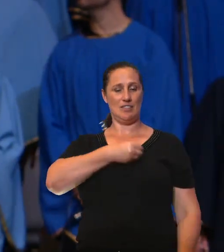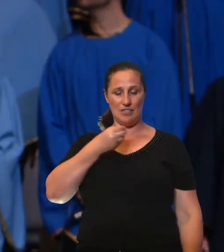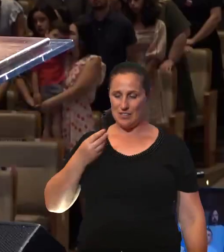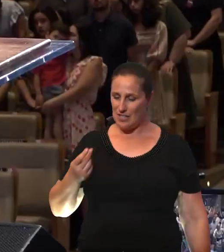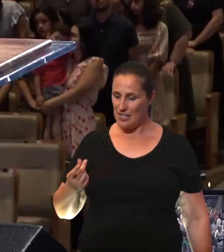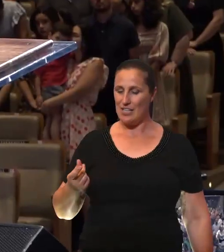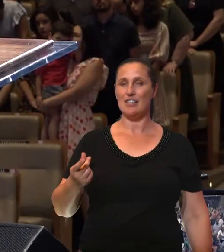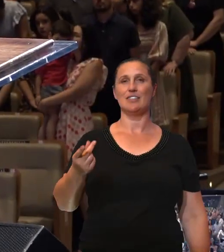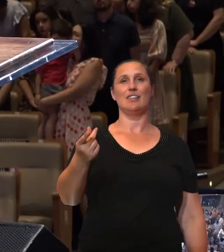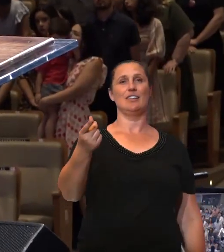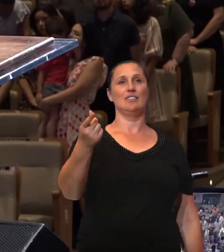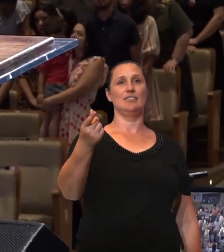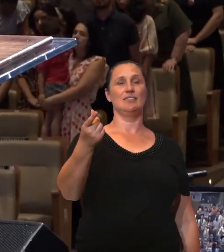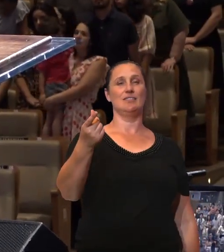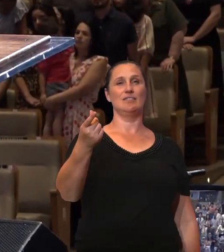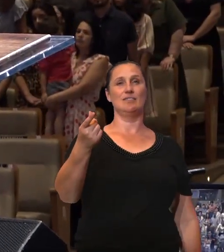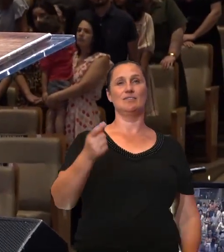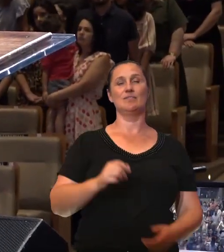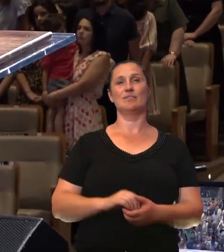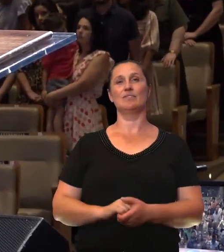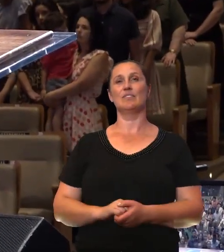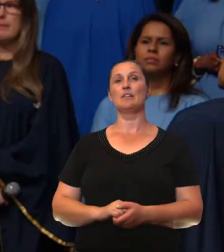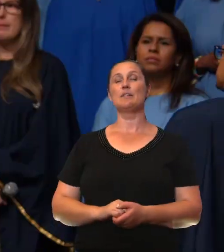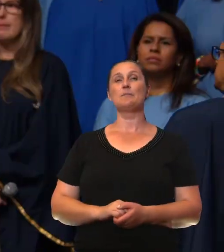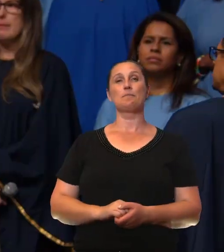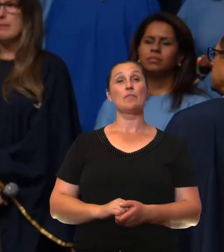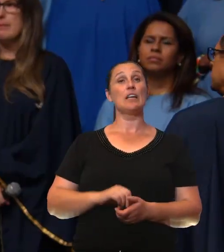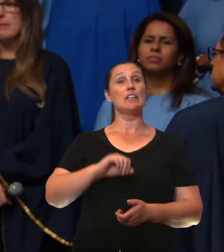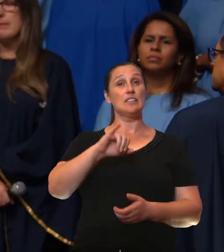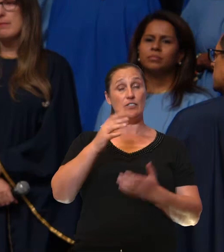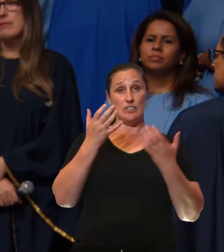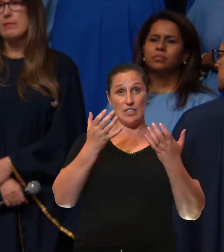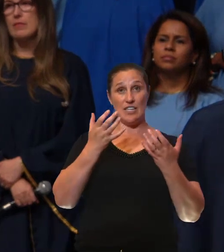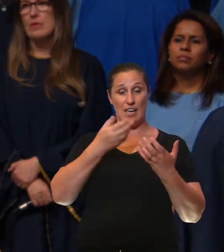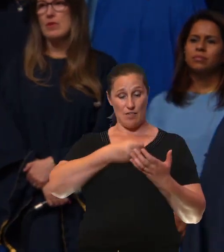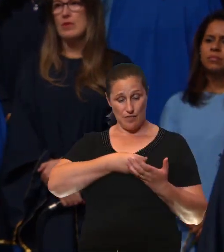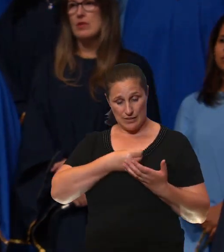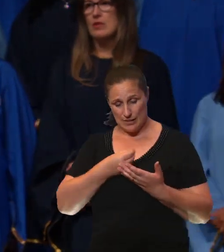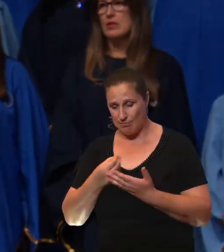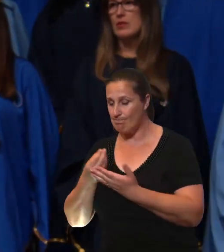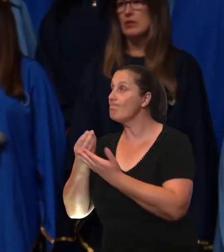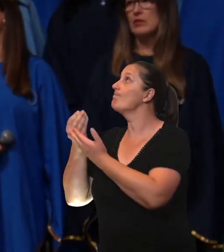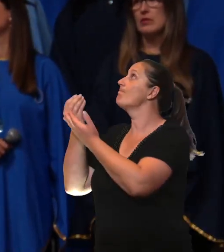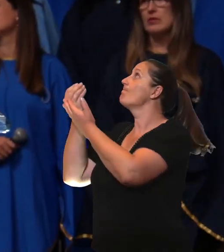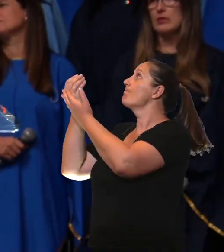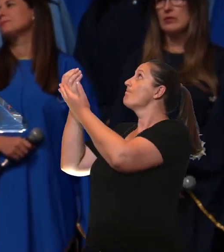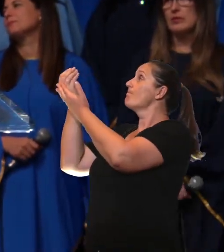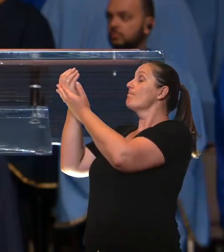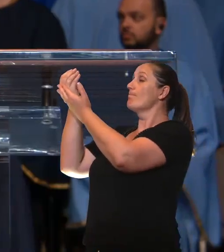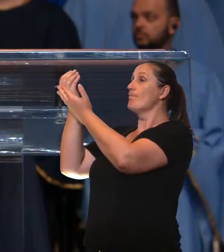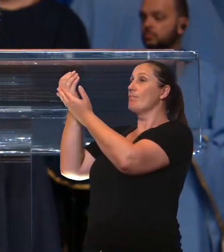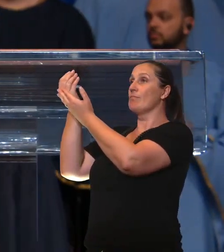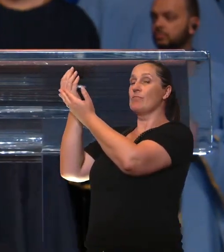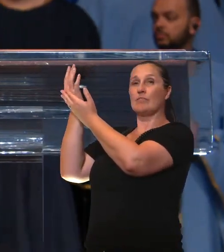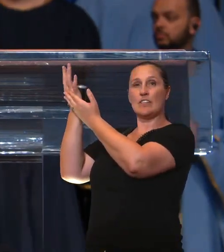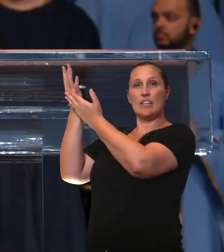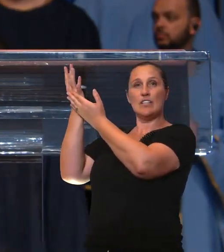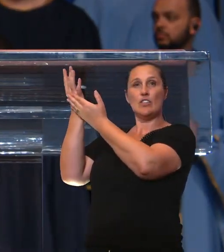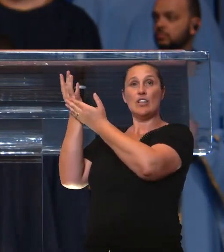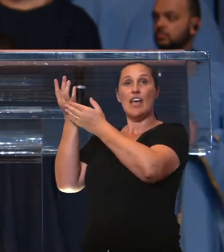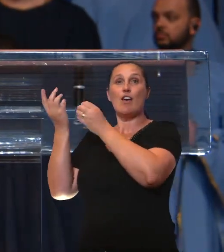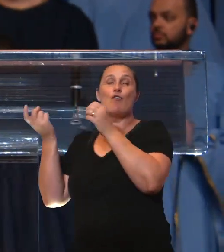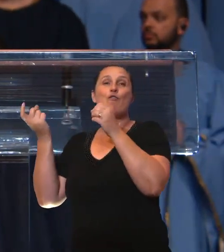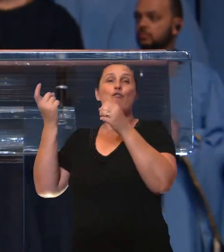vida eterna. Se você quer entregar a sua vida ao seu Jesus, se você quer retornar